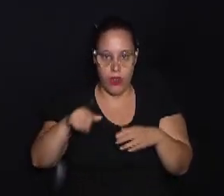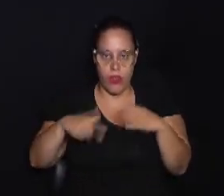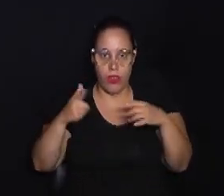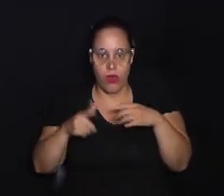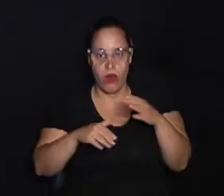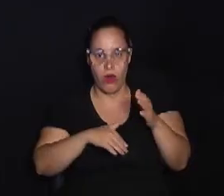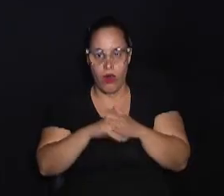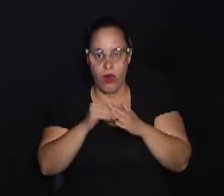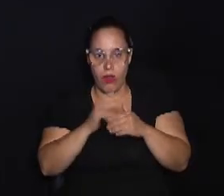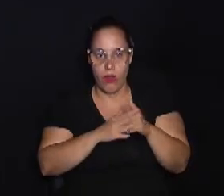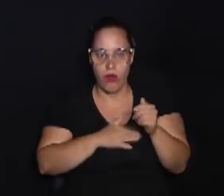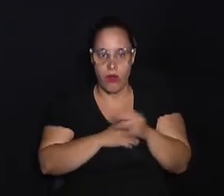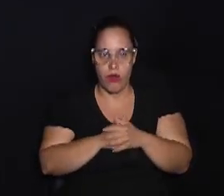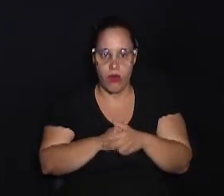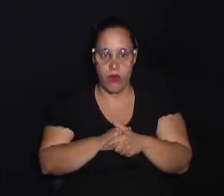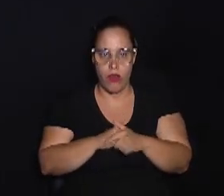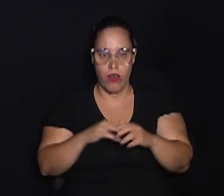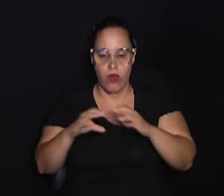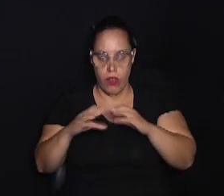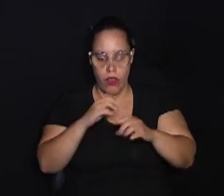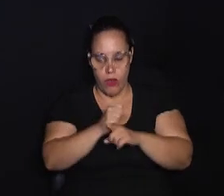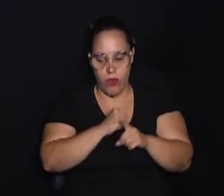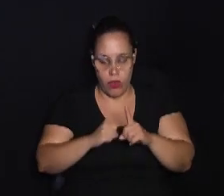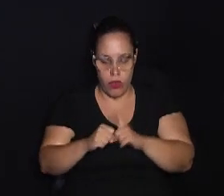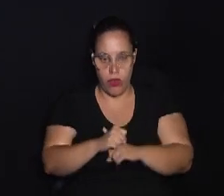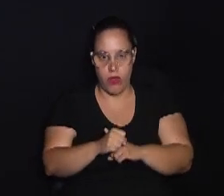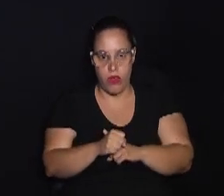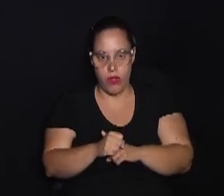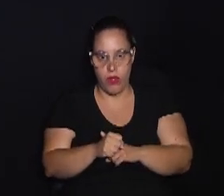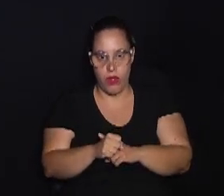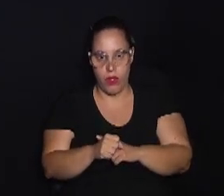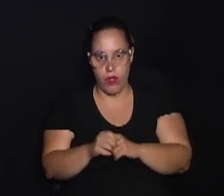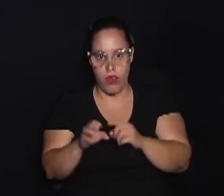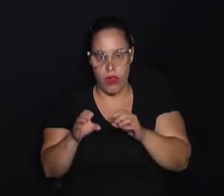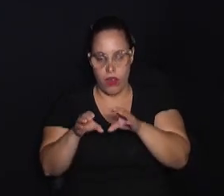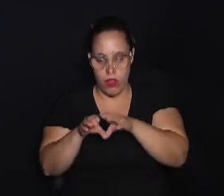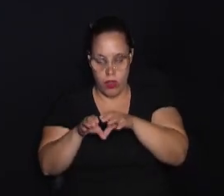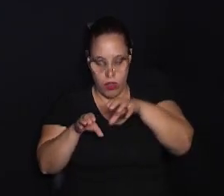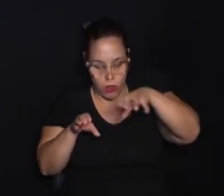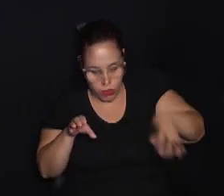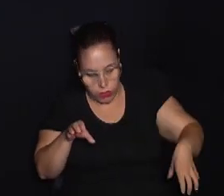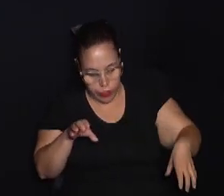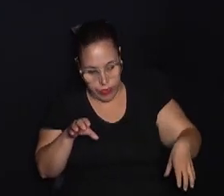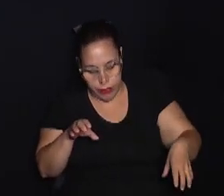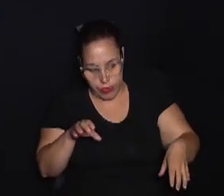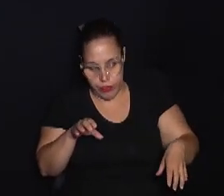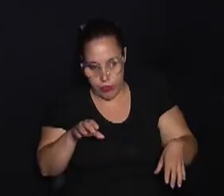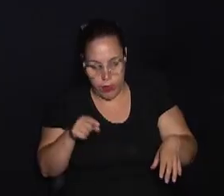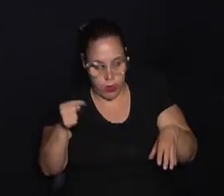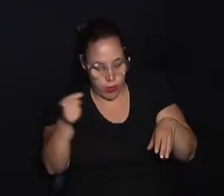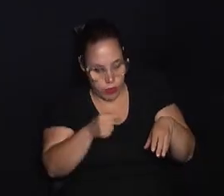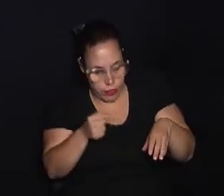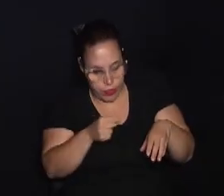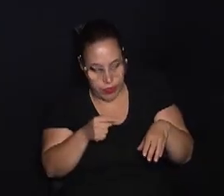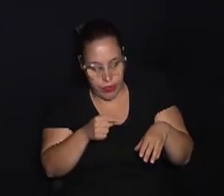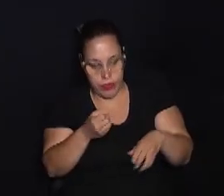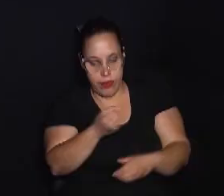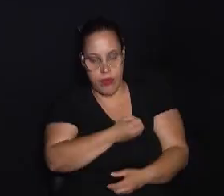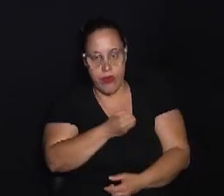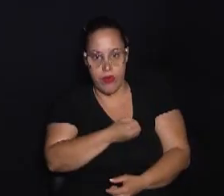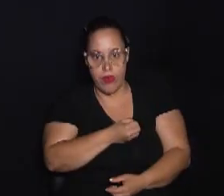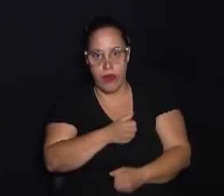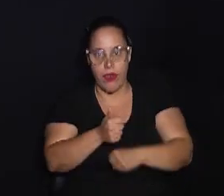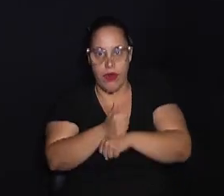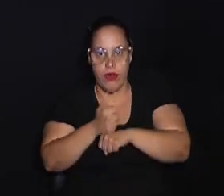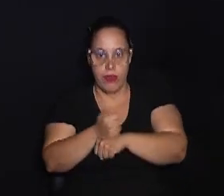em outros meios de convivência social. Elas ficam isoladas, né? Elas ficam isoladas. Esse é um dado, inclusive, dos